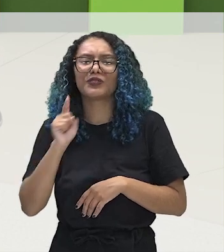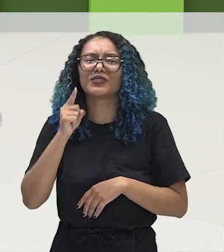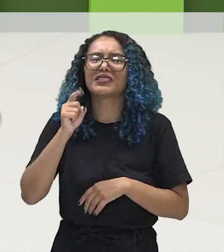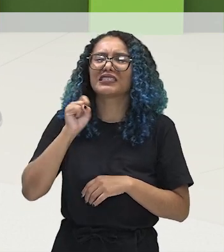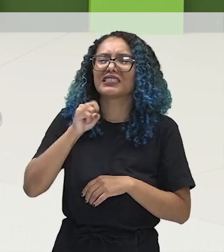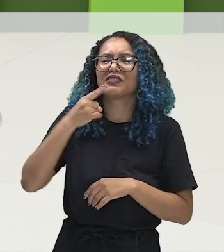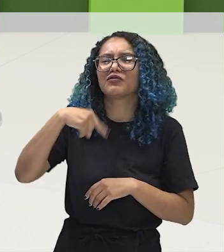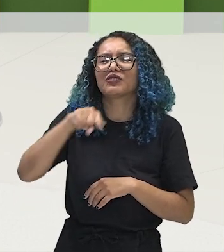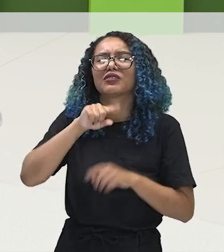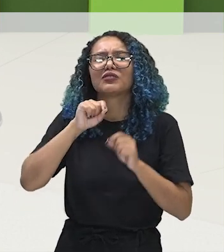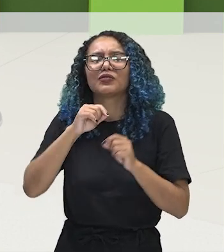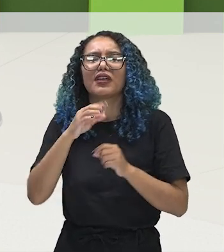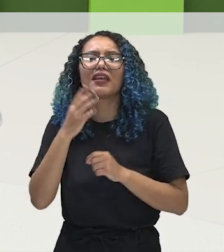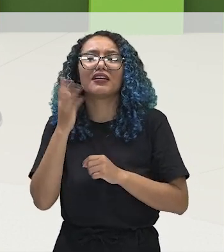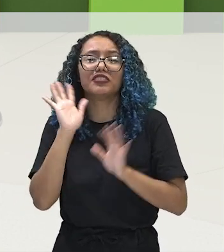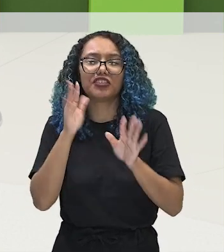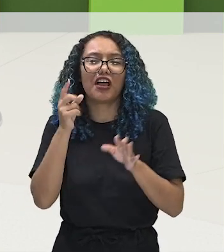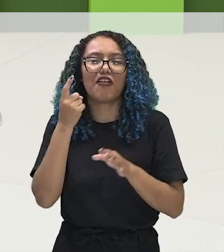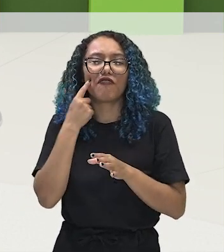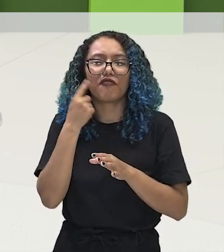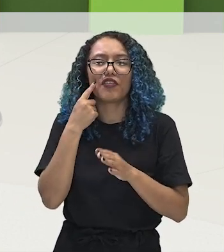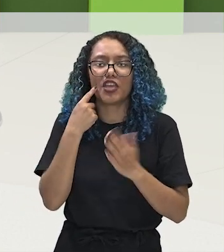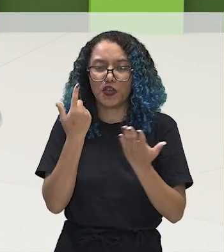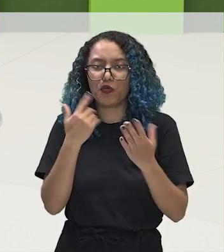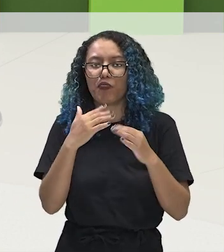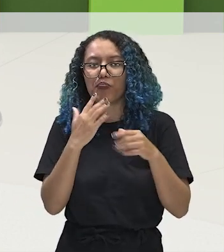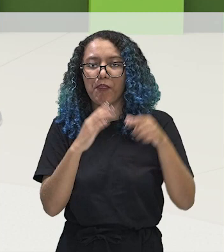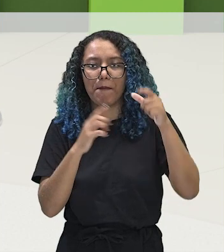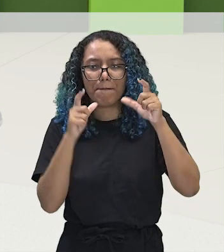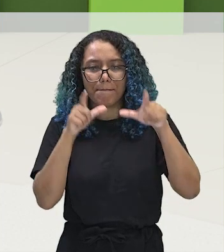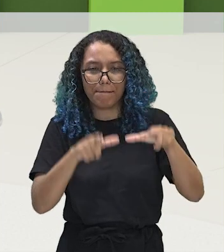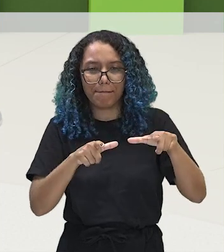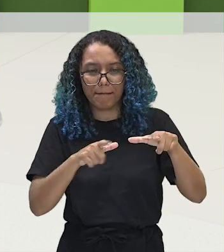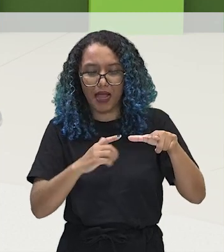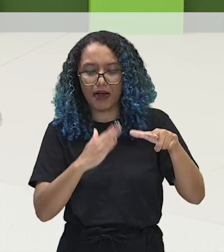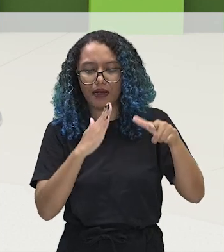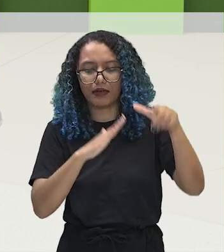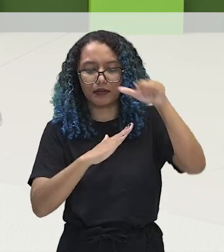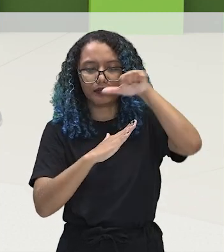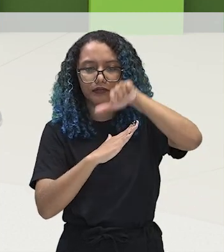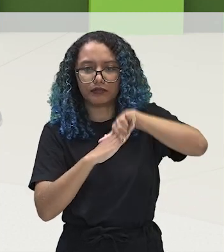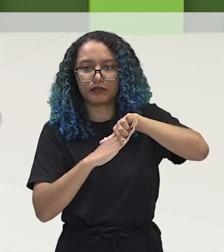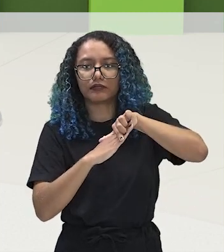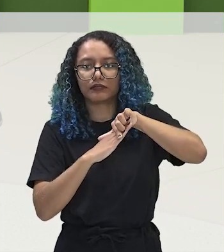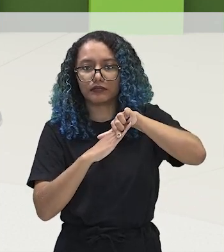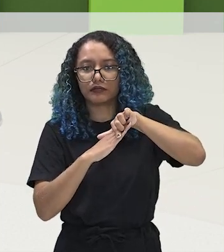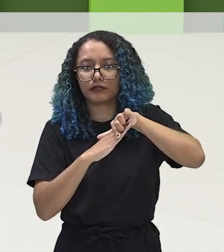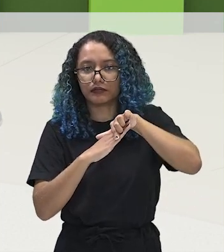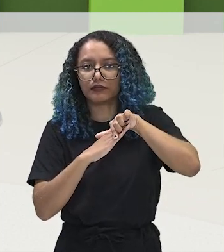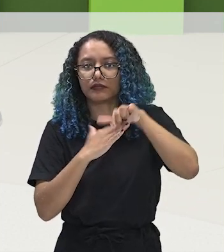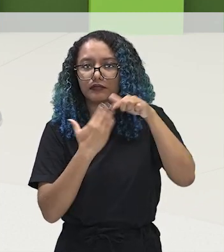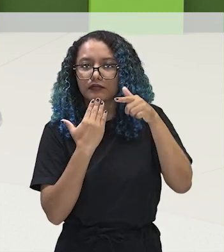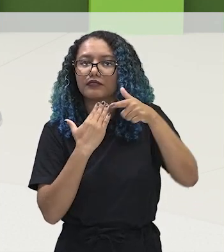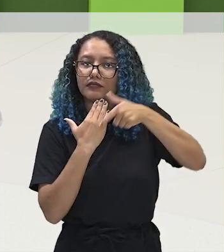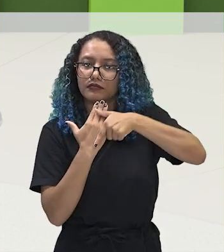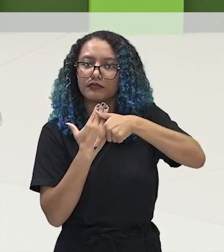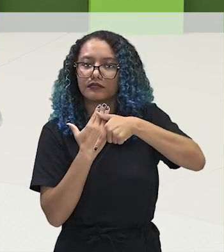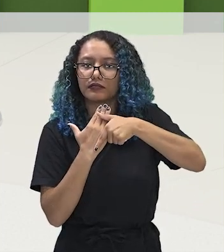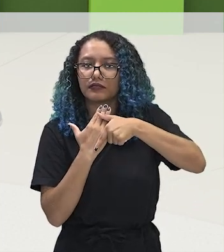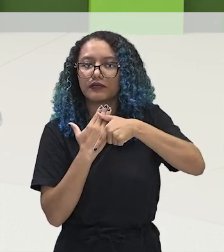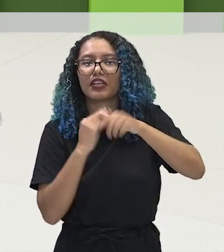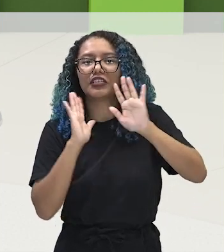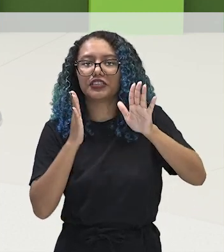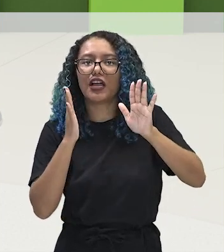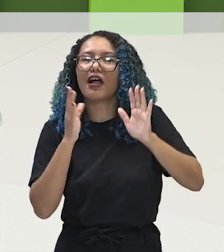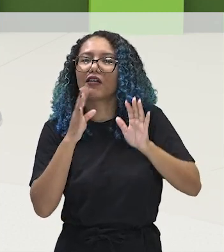daquelas placas de energia solar, né, aquela célula fotovoltaica, você já sabe como é que funciona agora